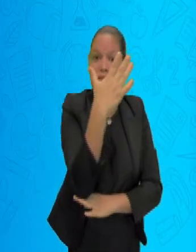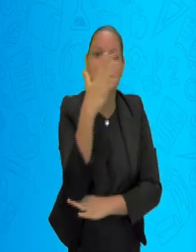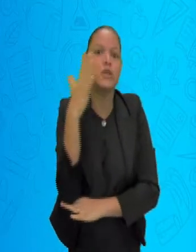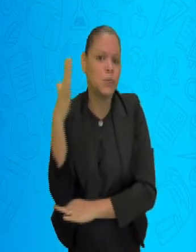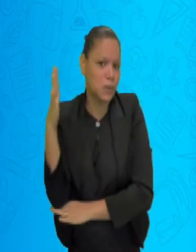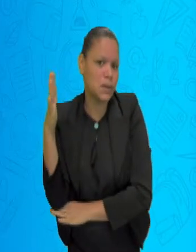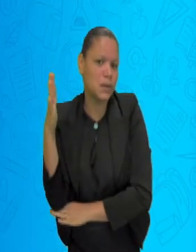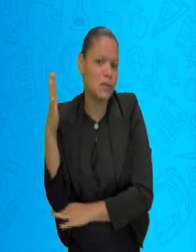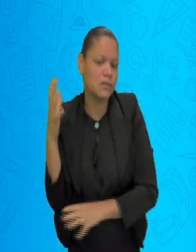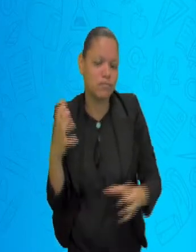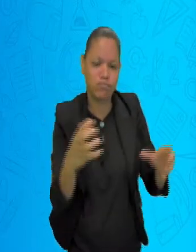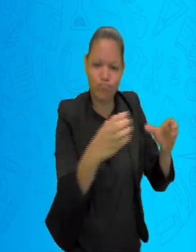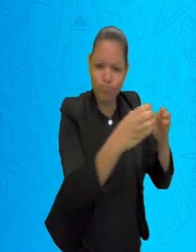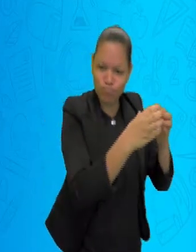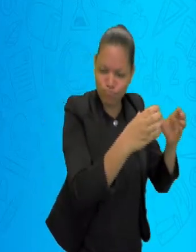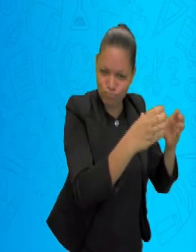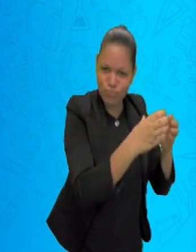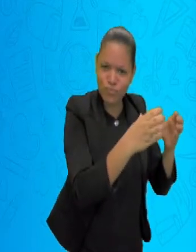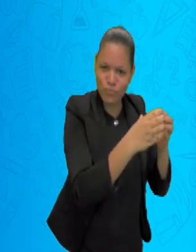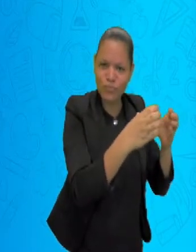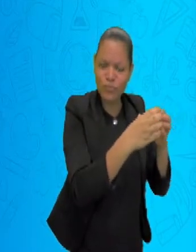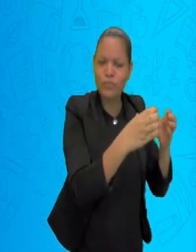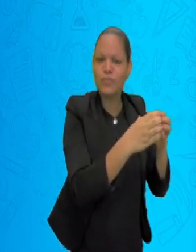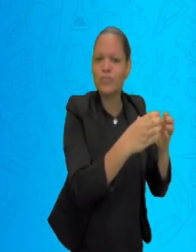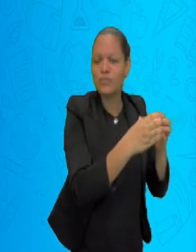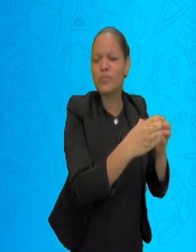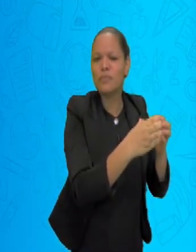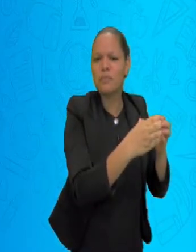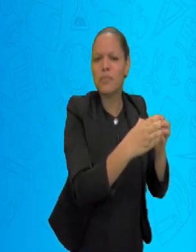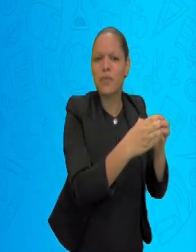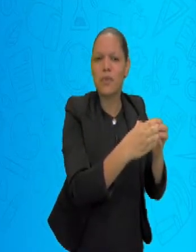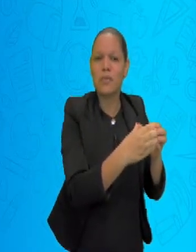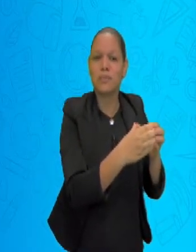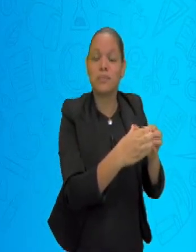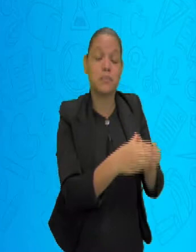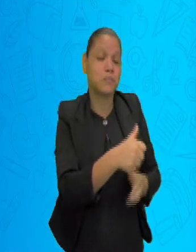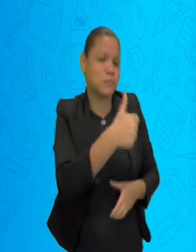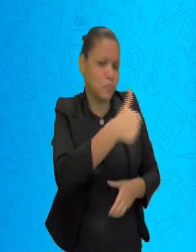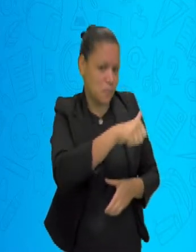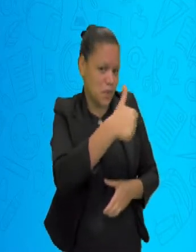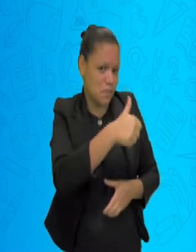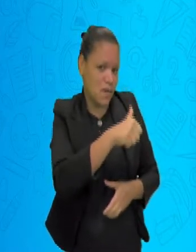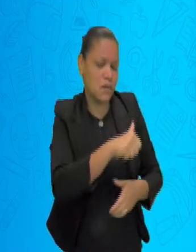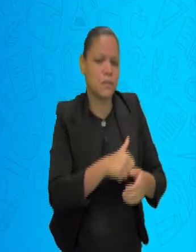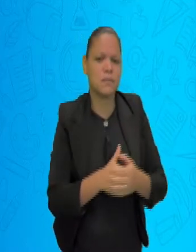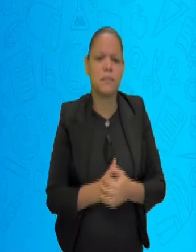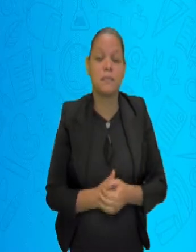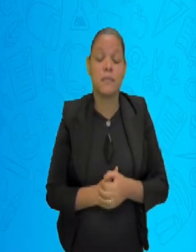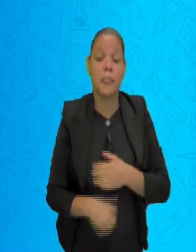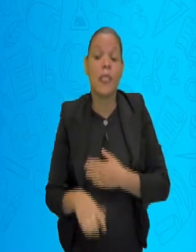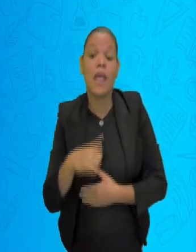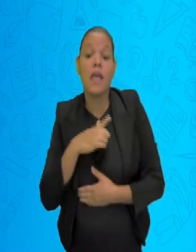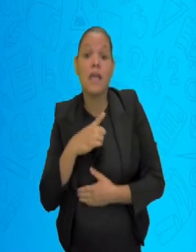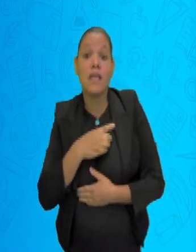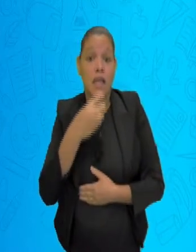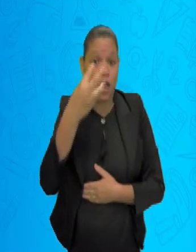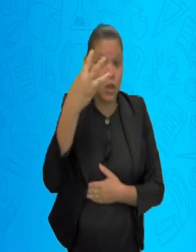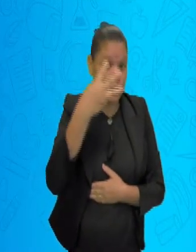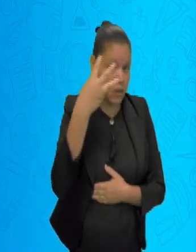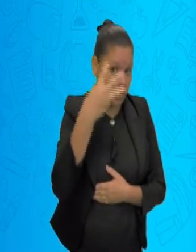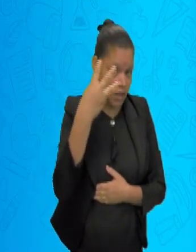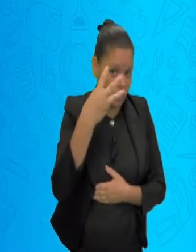setor do extrativismo, das práticas do extrativismo. E existem 3 tipos de